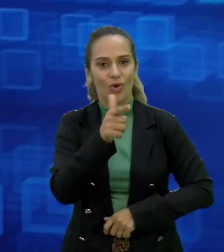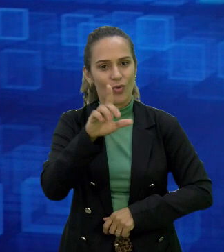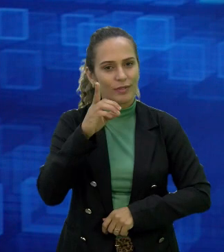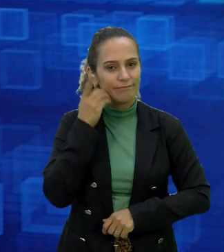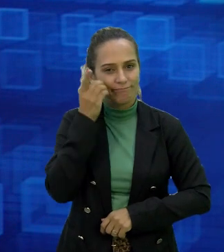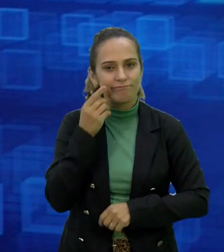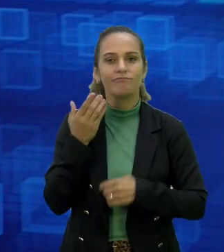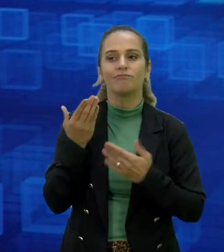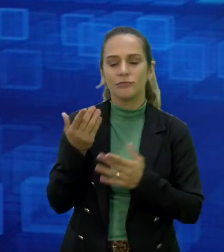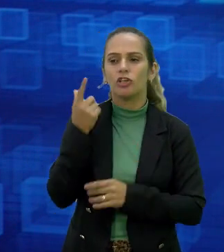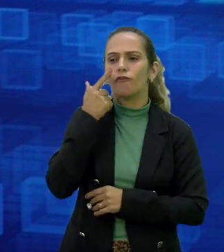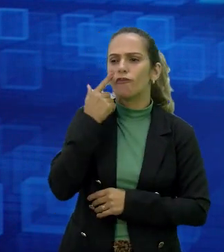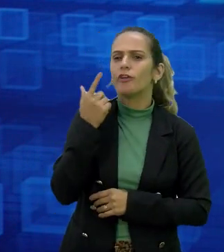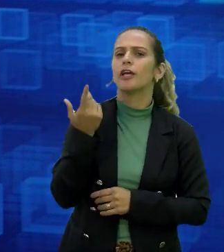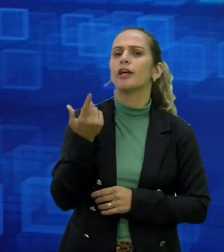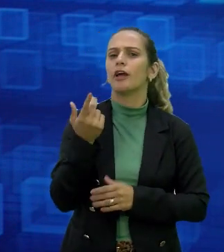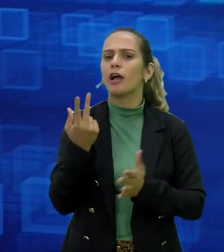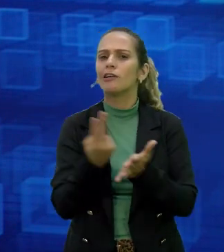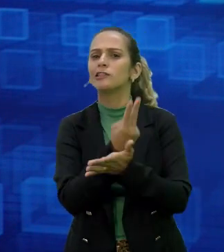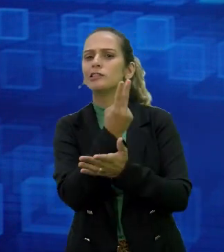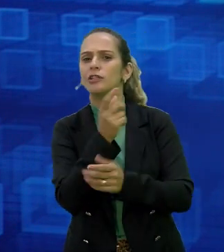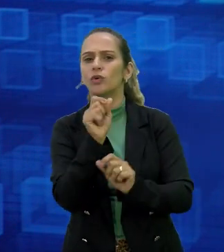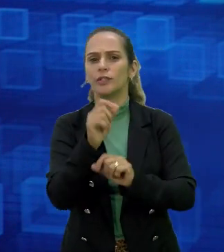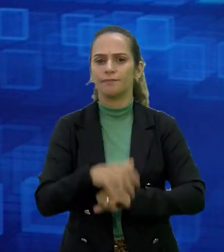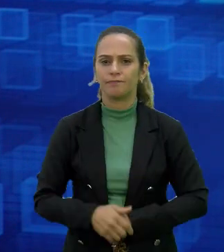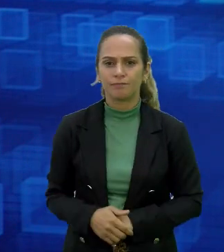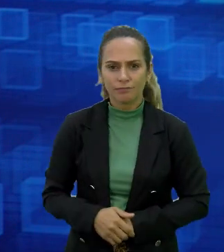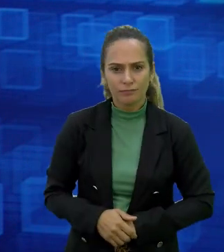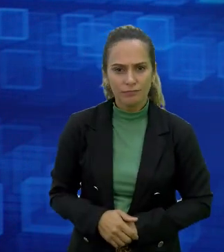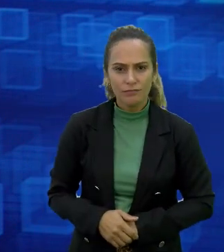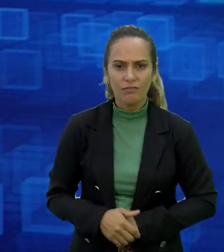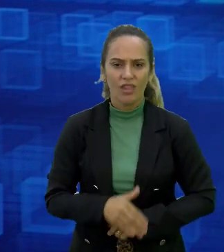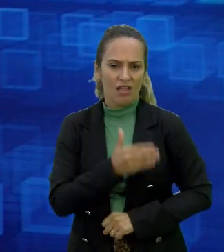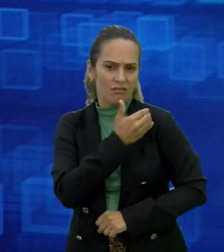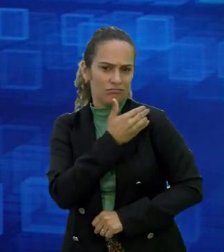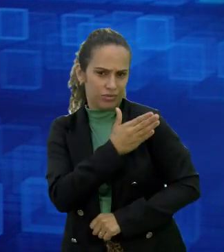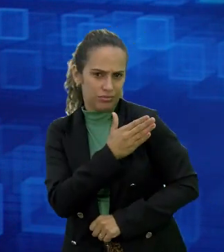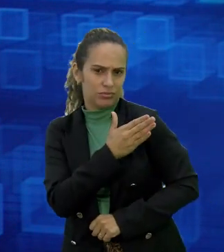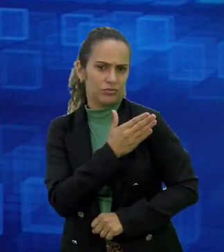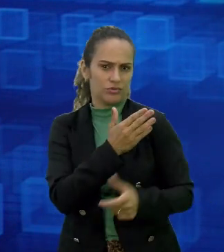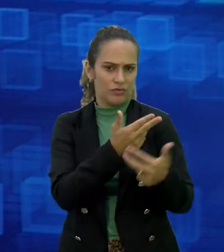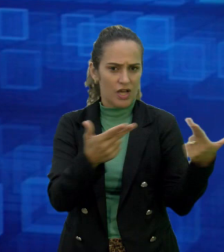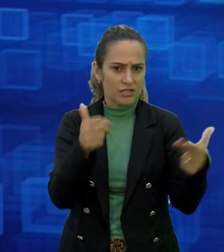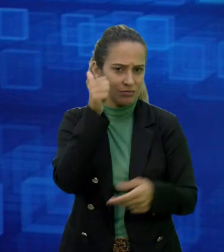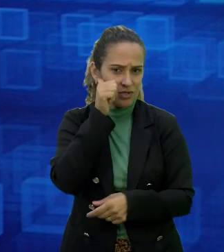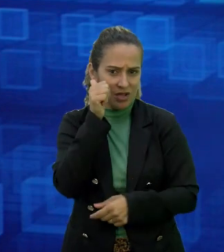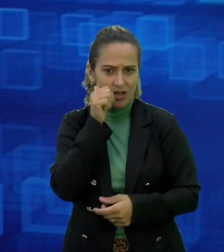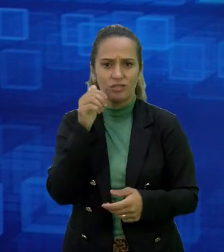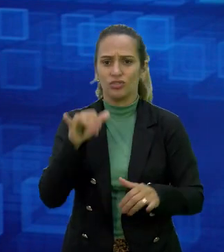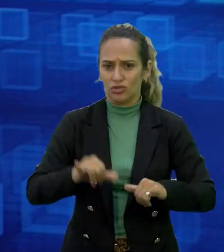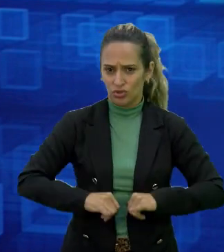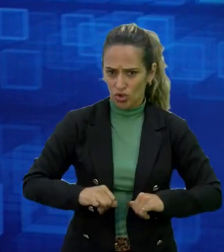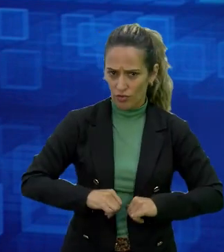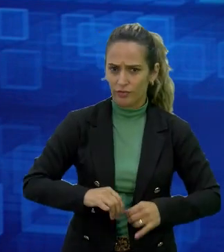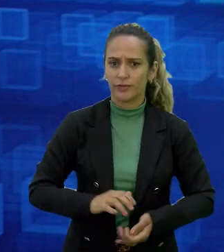deputada que a gente vê acontecer a discriminação com relação a mulher é a